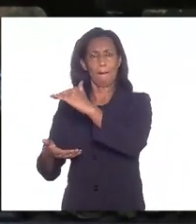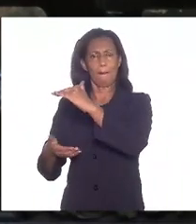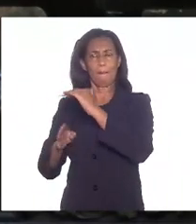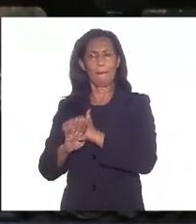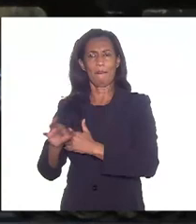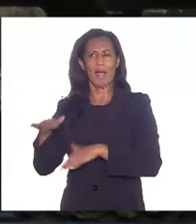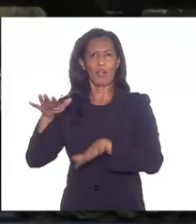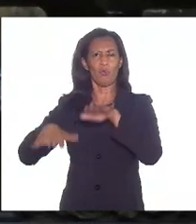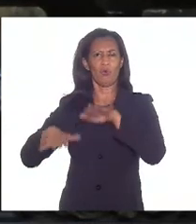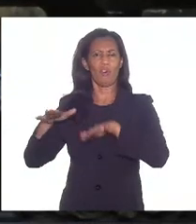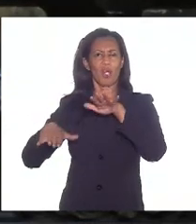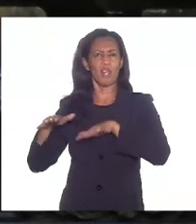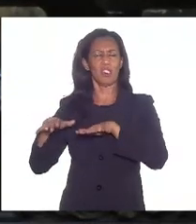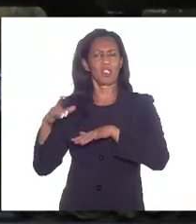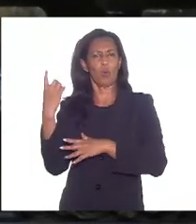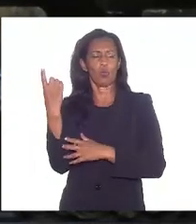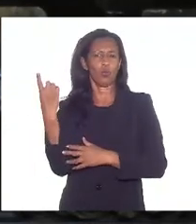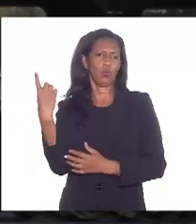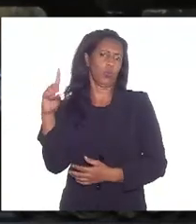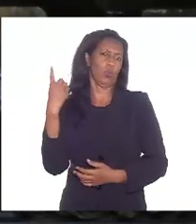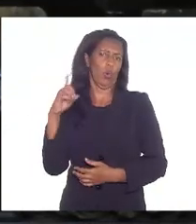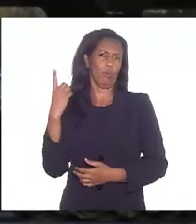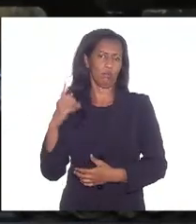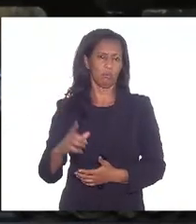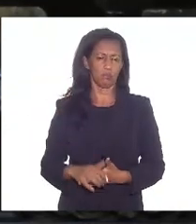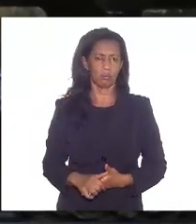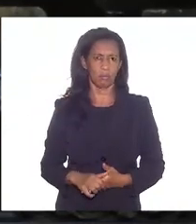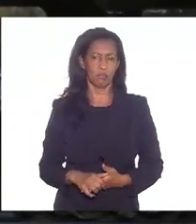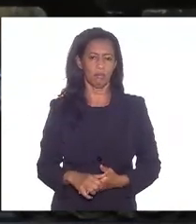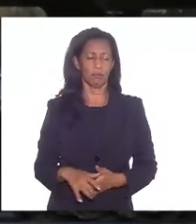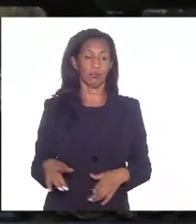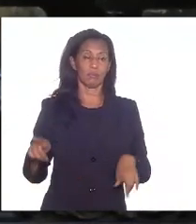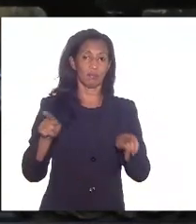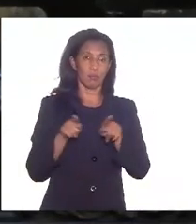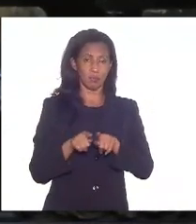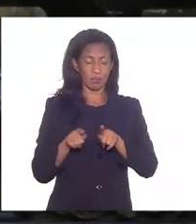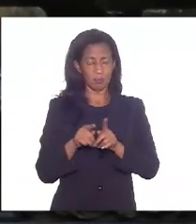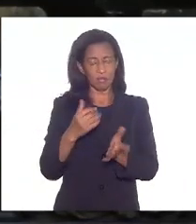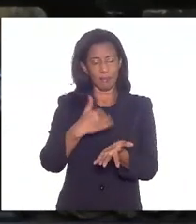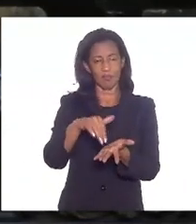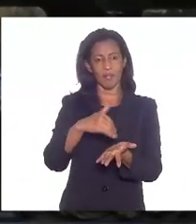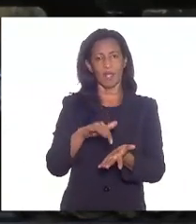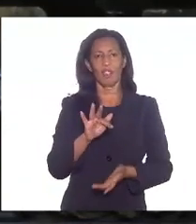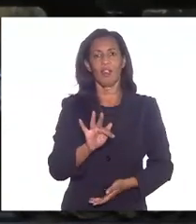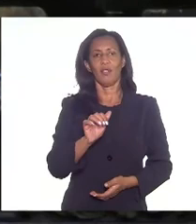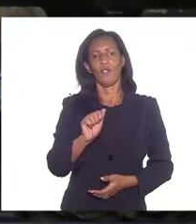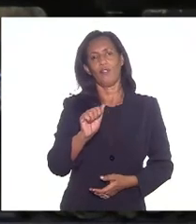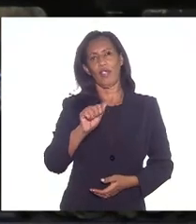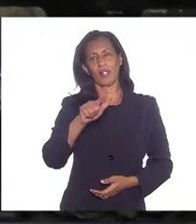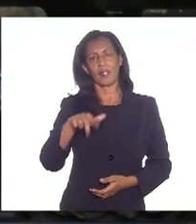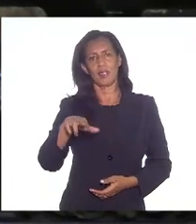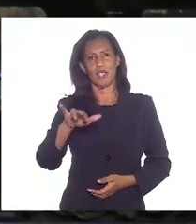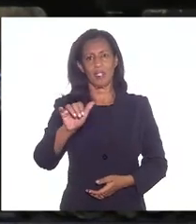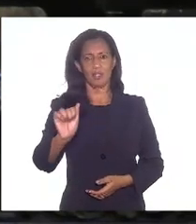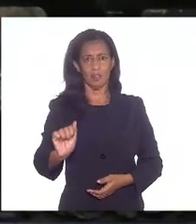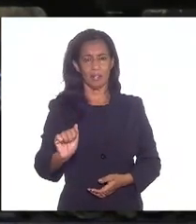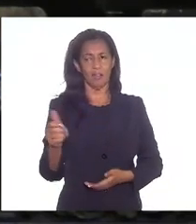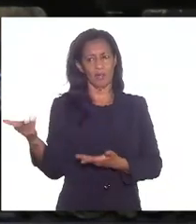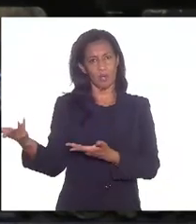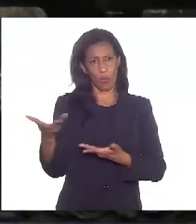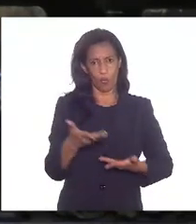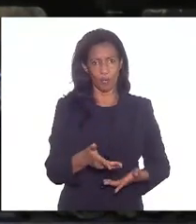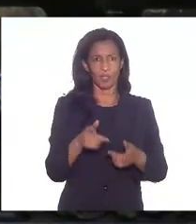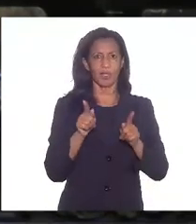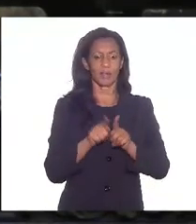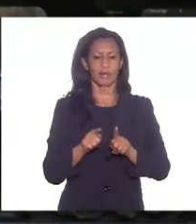da variação cambial do dólar. E também a Secretaria de Fazenda será